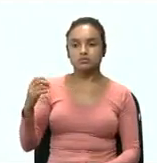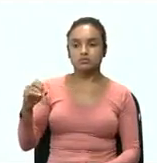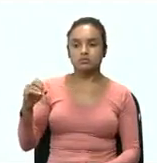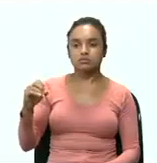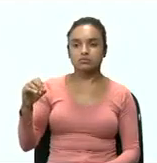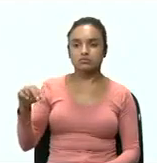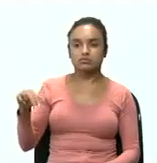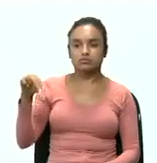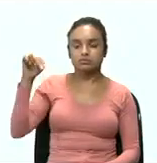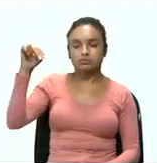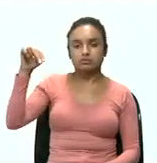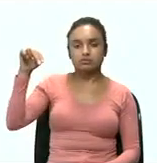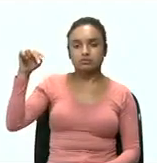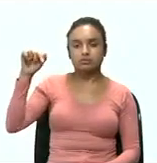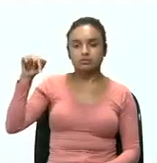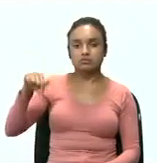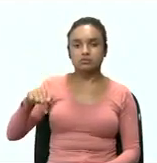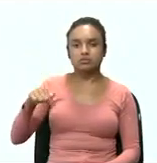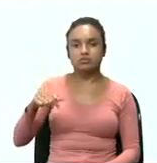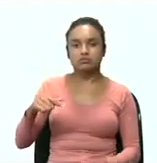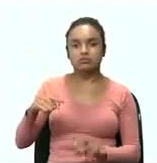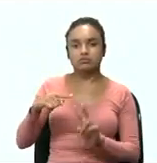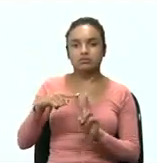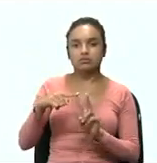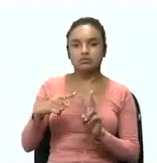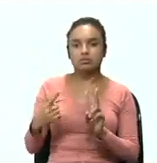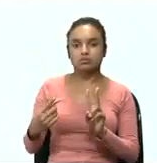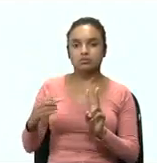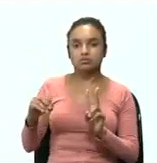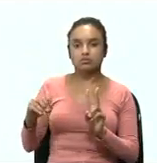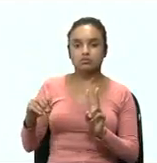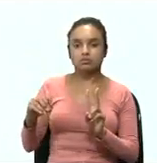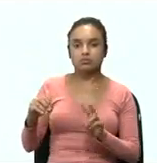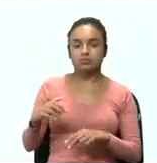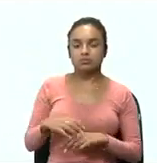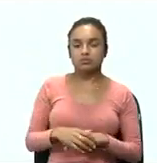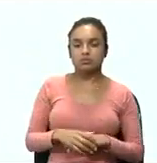sobre raiz de 10, ela é